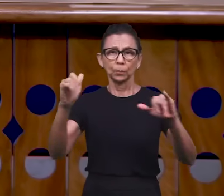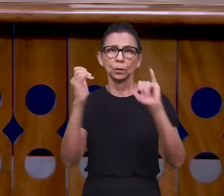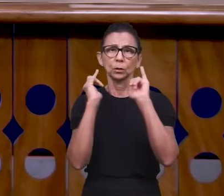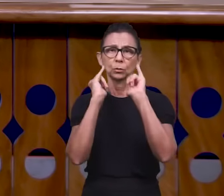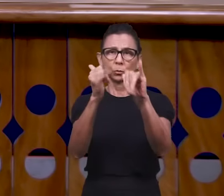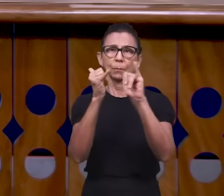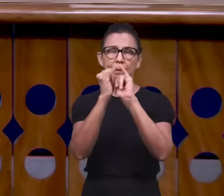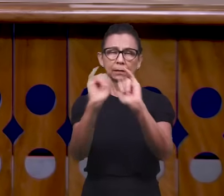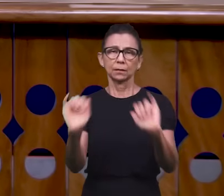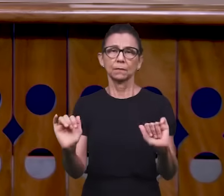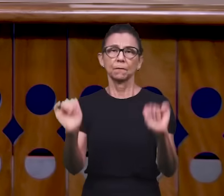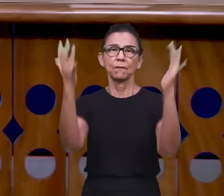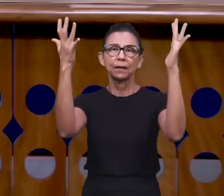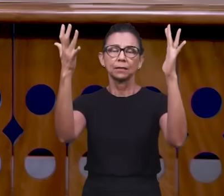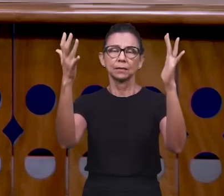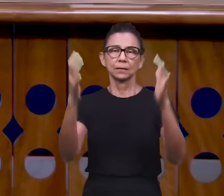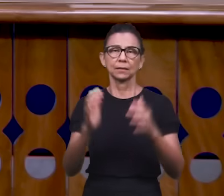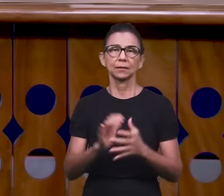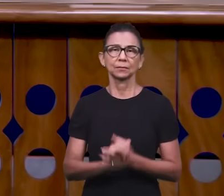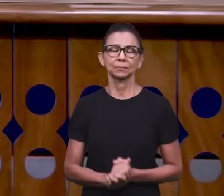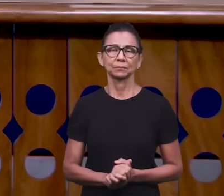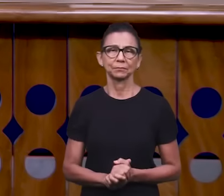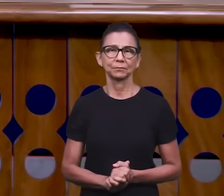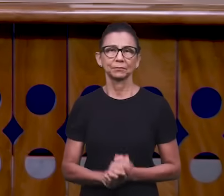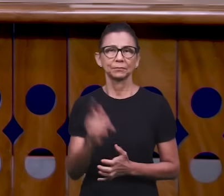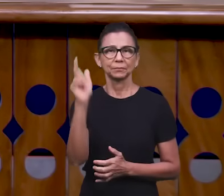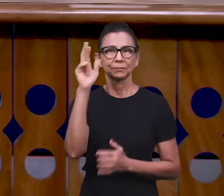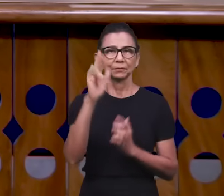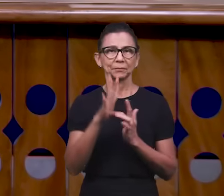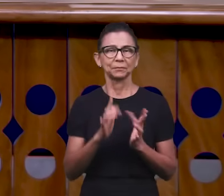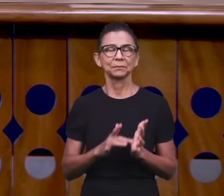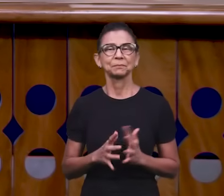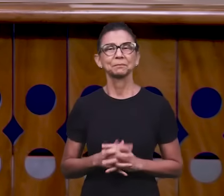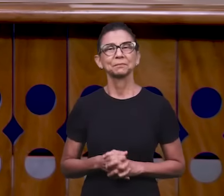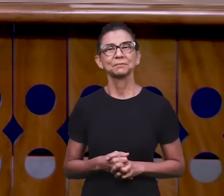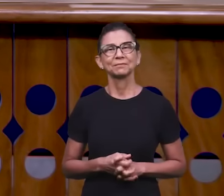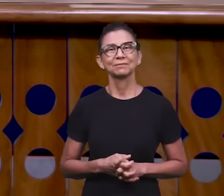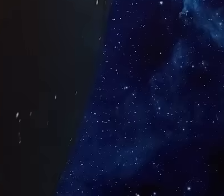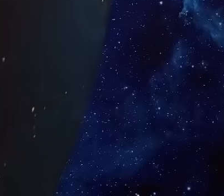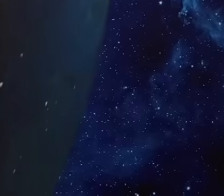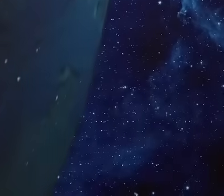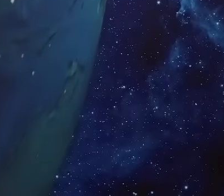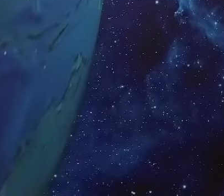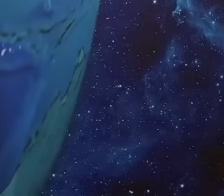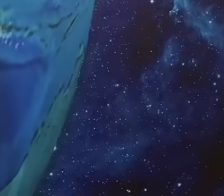festas, uma proclamação para o mundo inteiro. Deus abençoe a todos com a paz do Senhor Jesus.